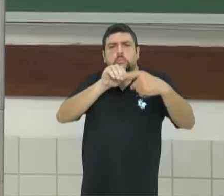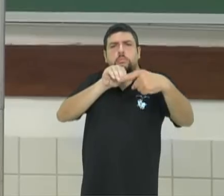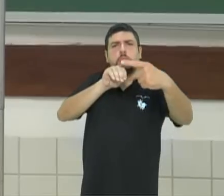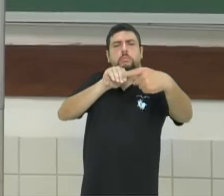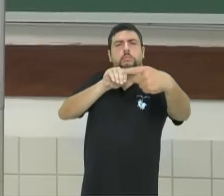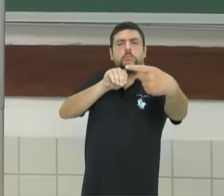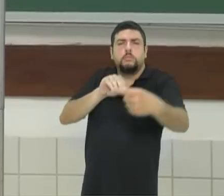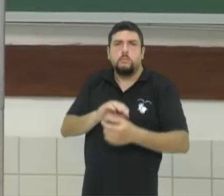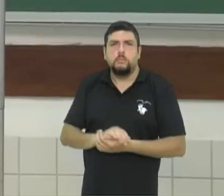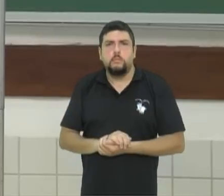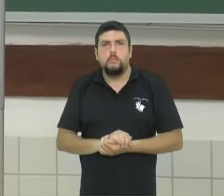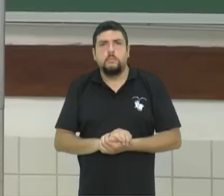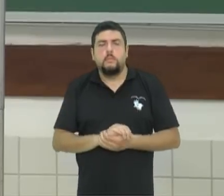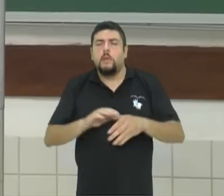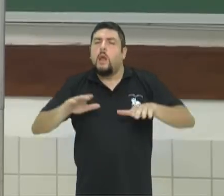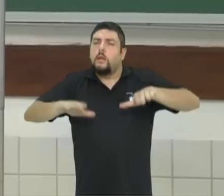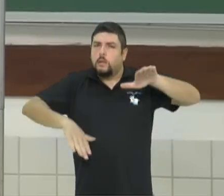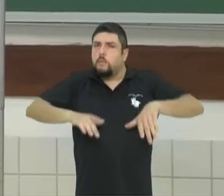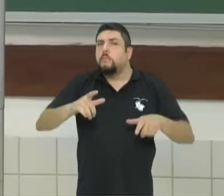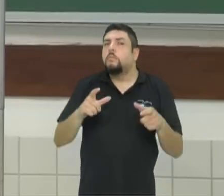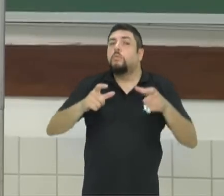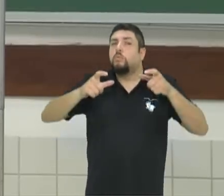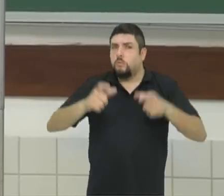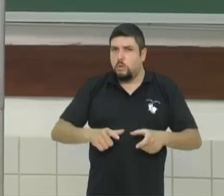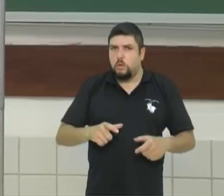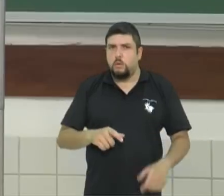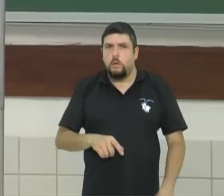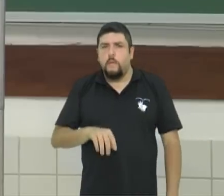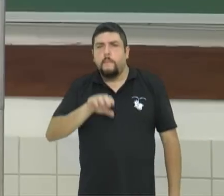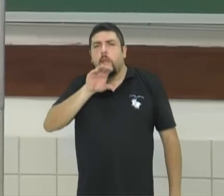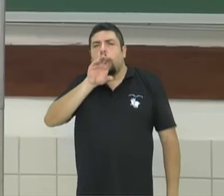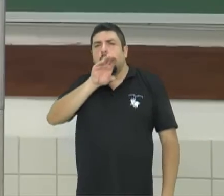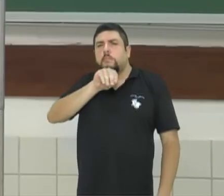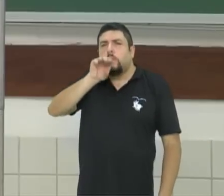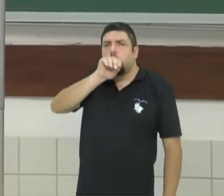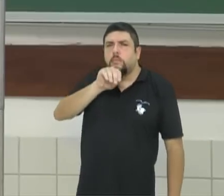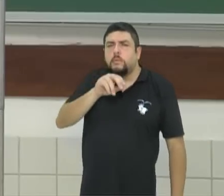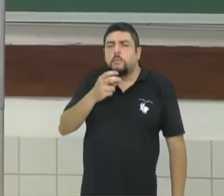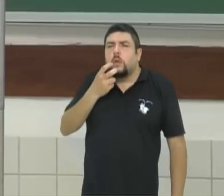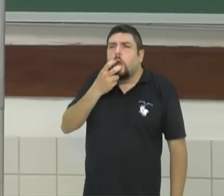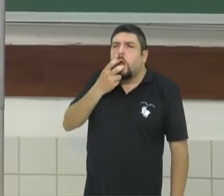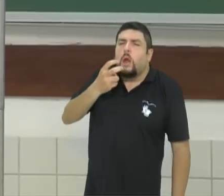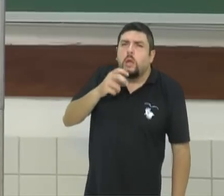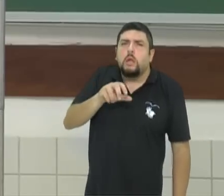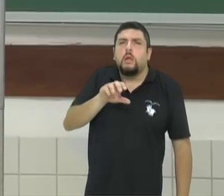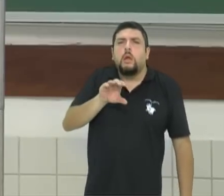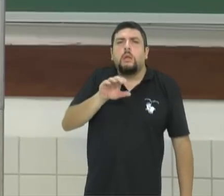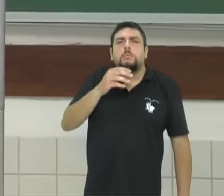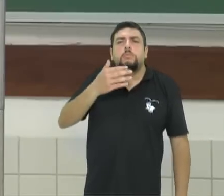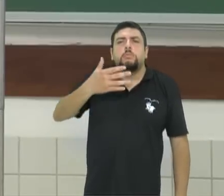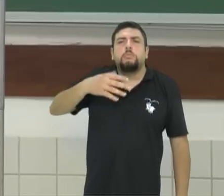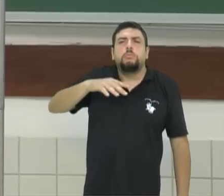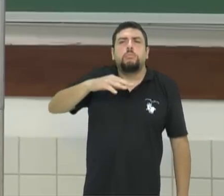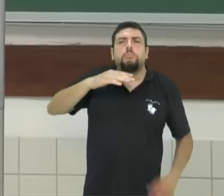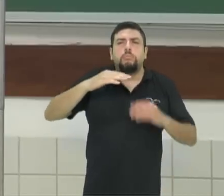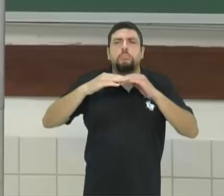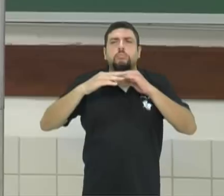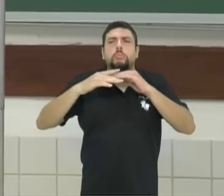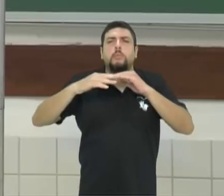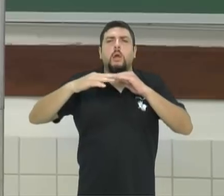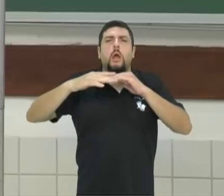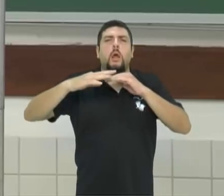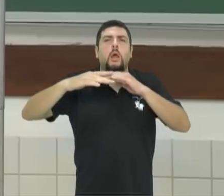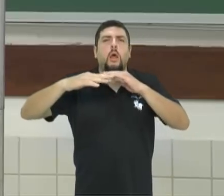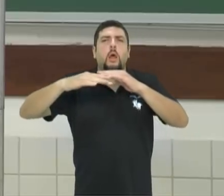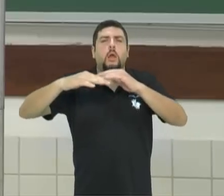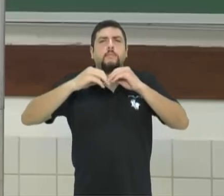sonora desse ambiente, esse eco pode perdurar por um período maior e dependendo da acústica sonora, de como que se dissemina o som ali, ele